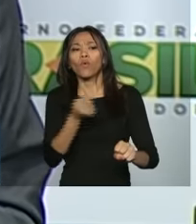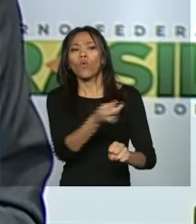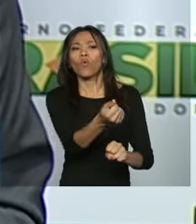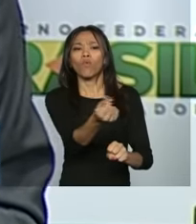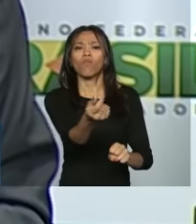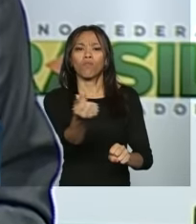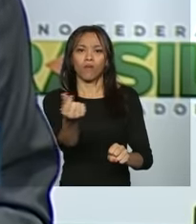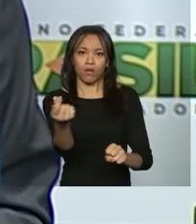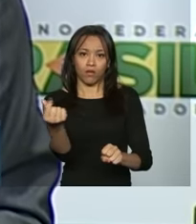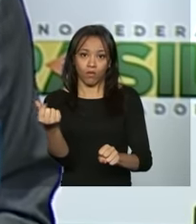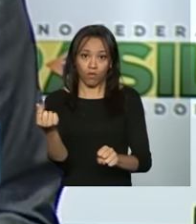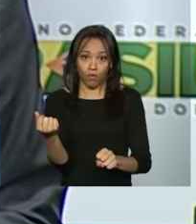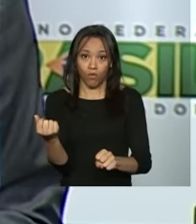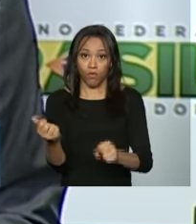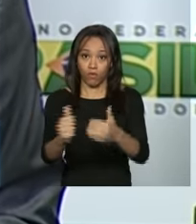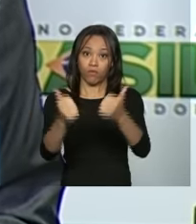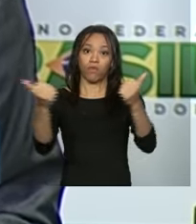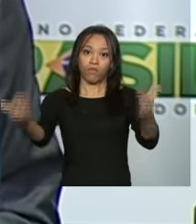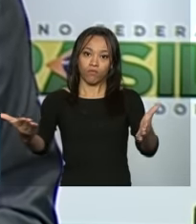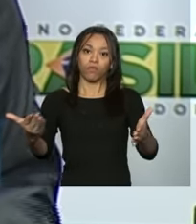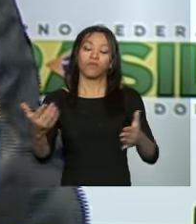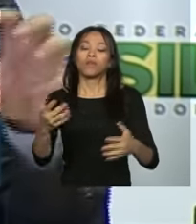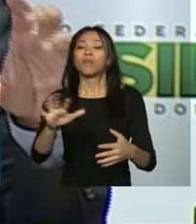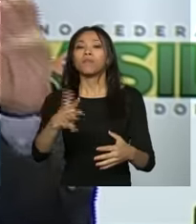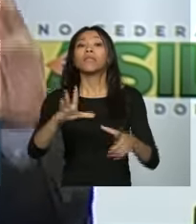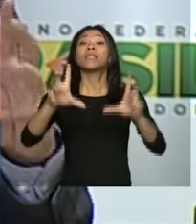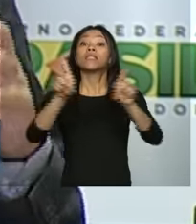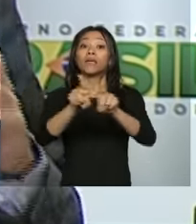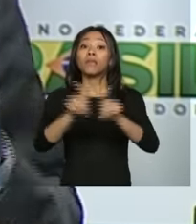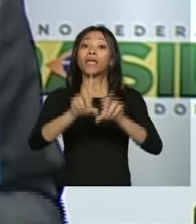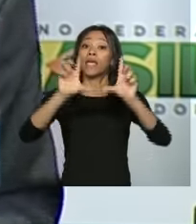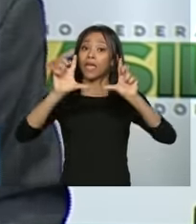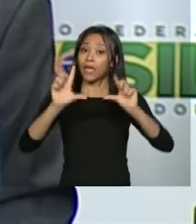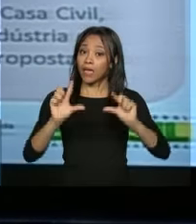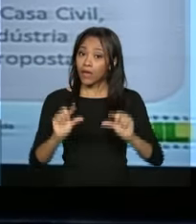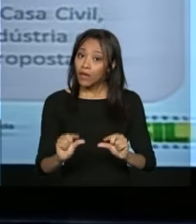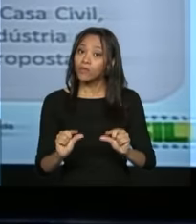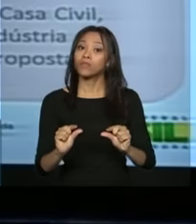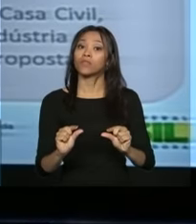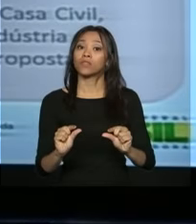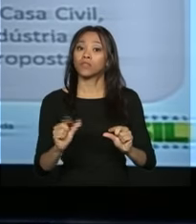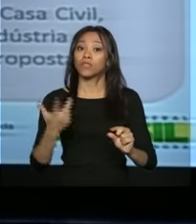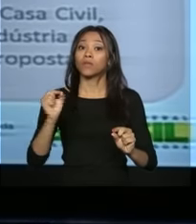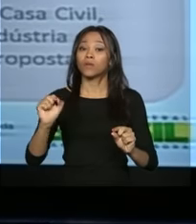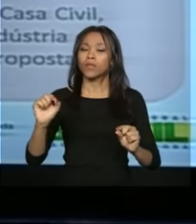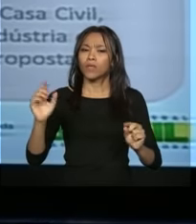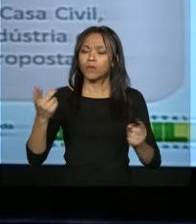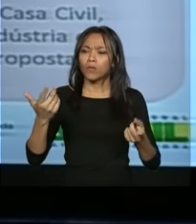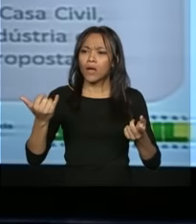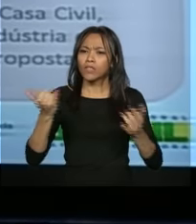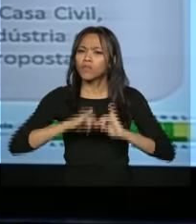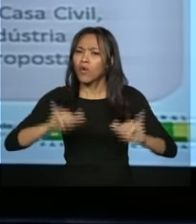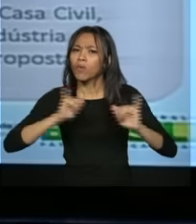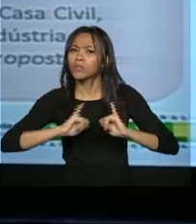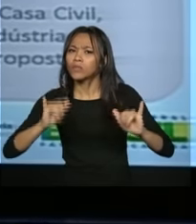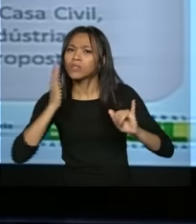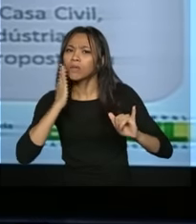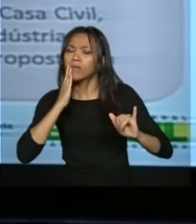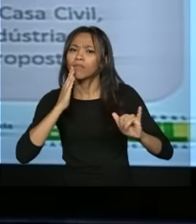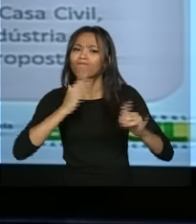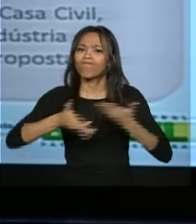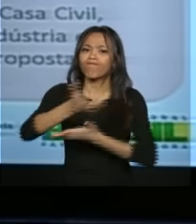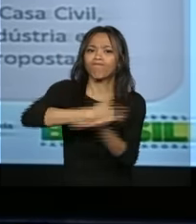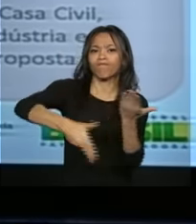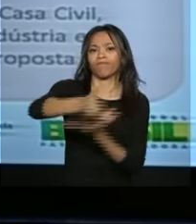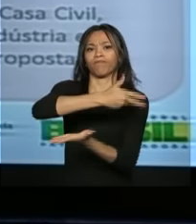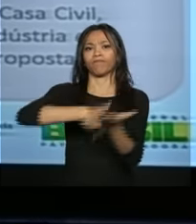transparência e adoção de ações de redução da chamada assimetria de informações e para isso nós vamos mais do que criar